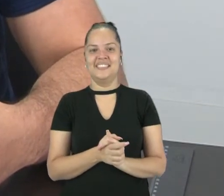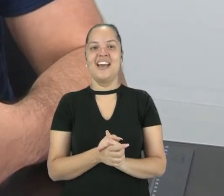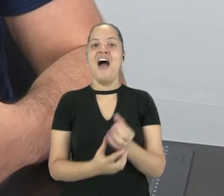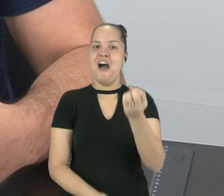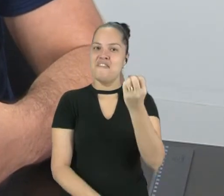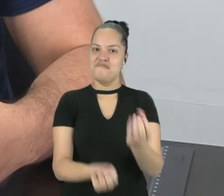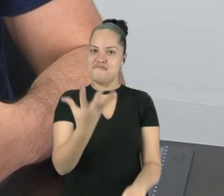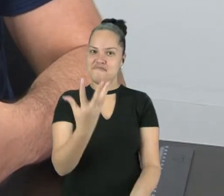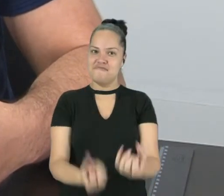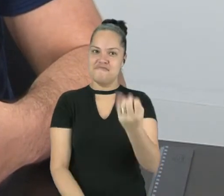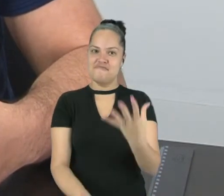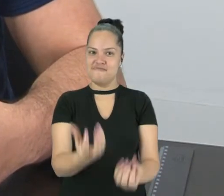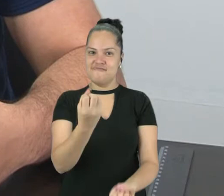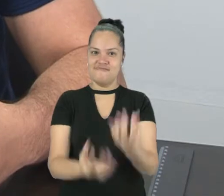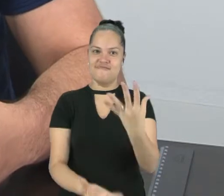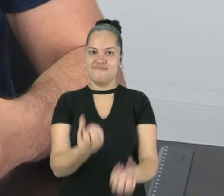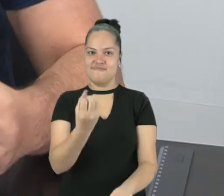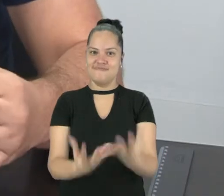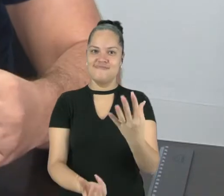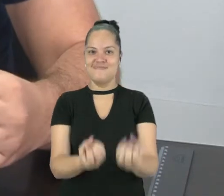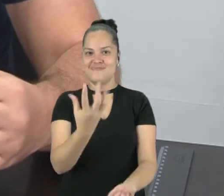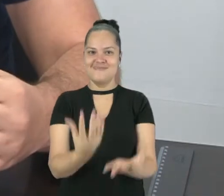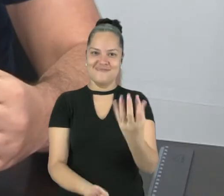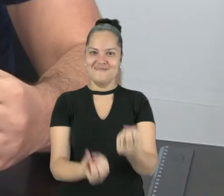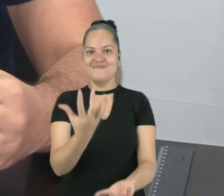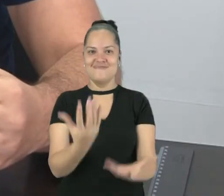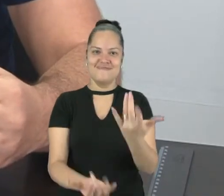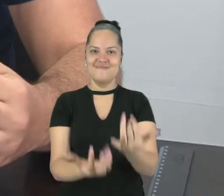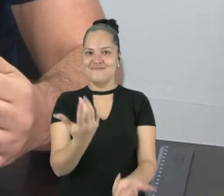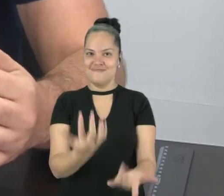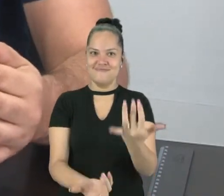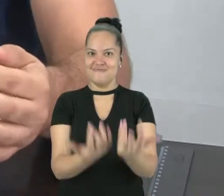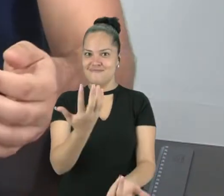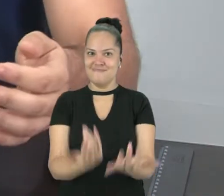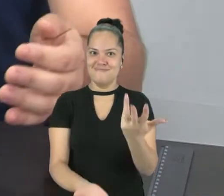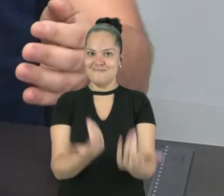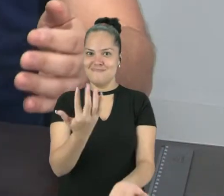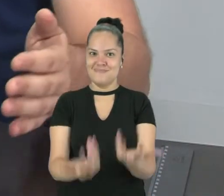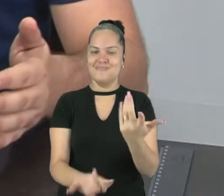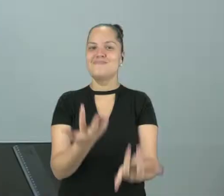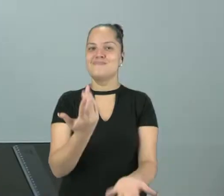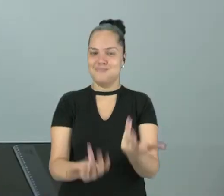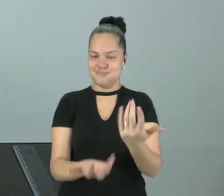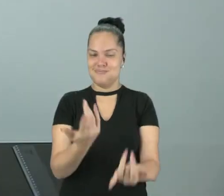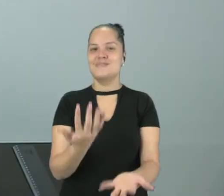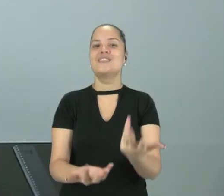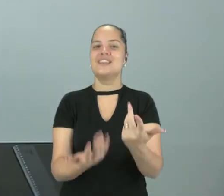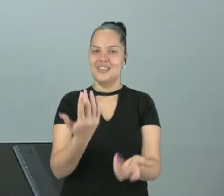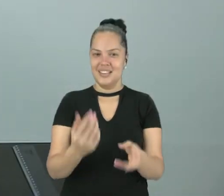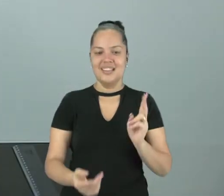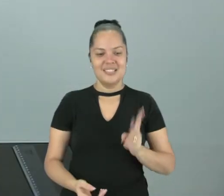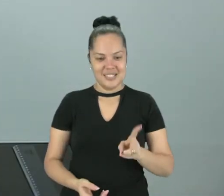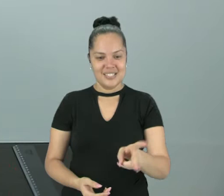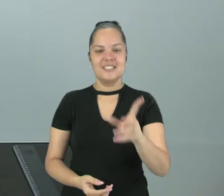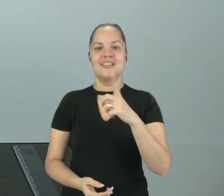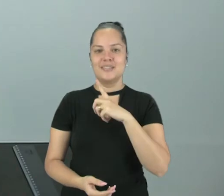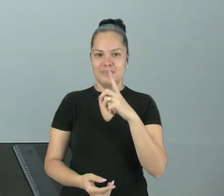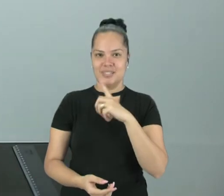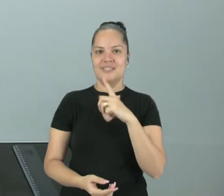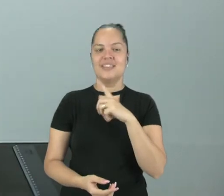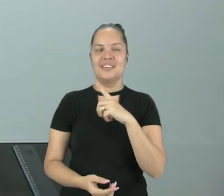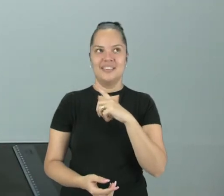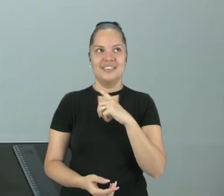fogueira que geralmente é o centro né ali geralmente a questão da fogueira bem né a fogueira e